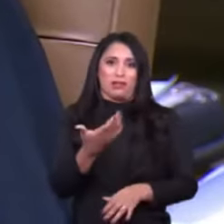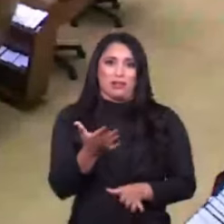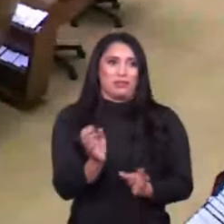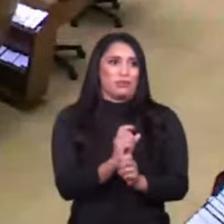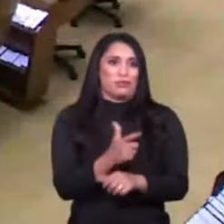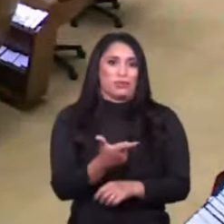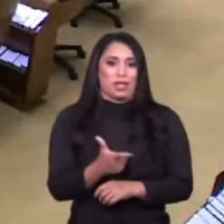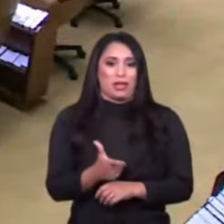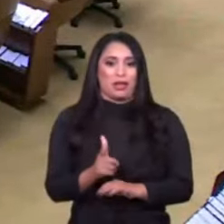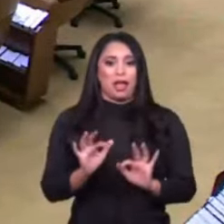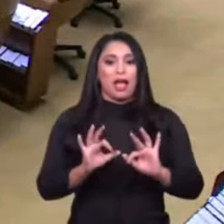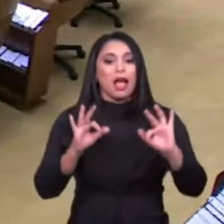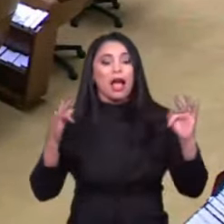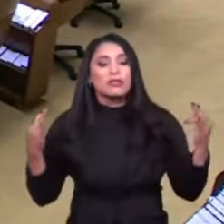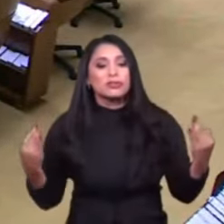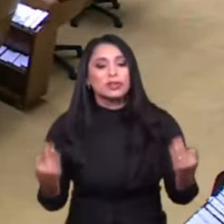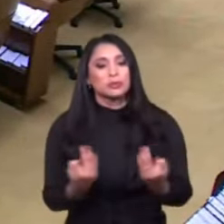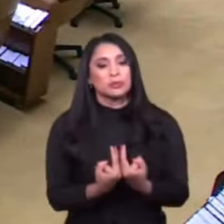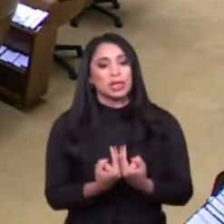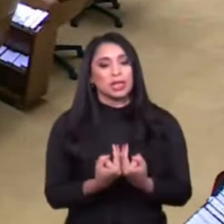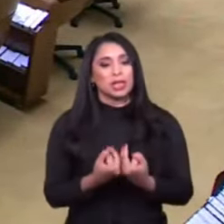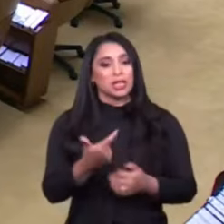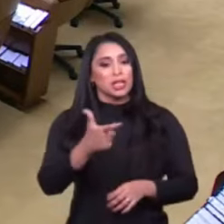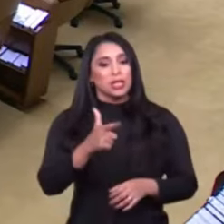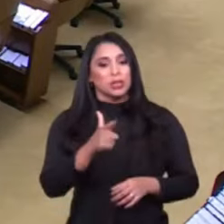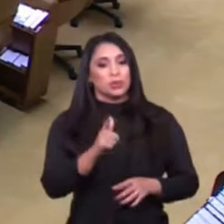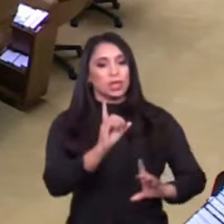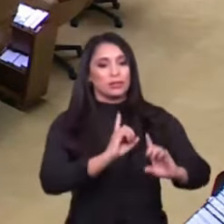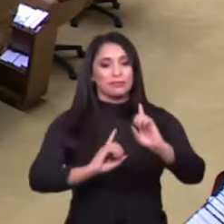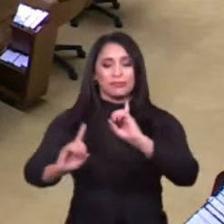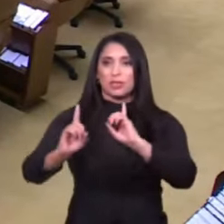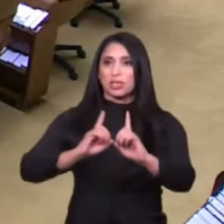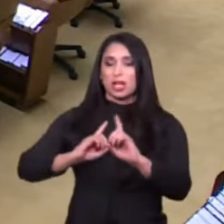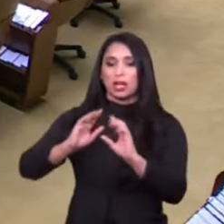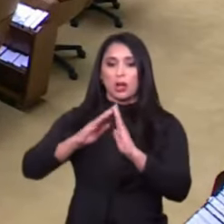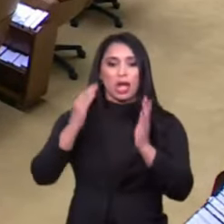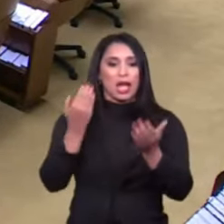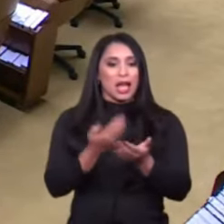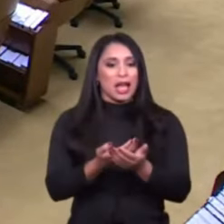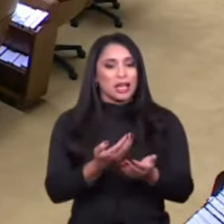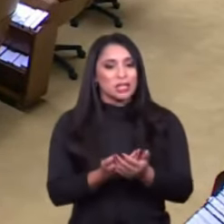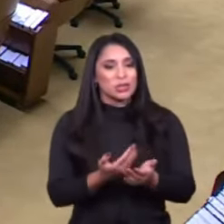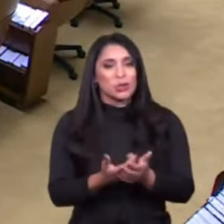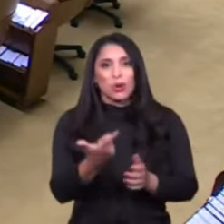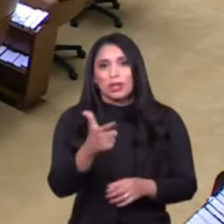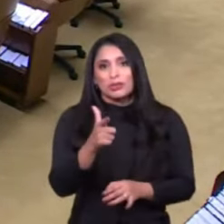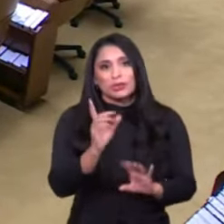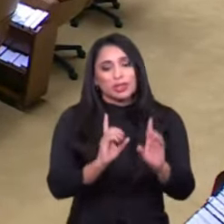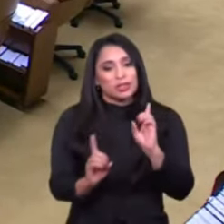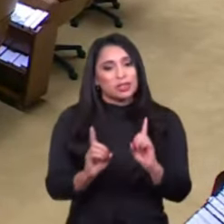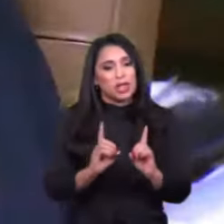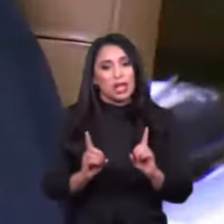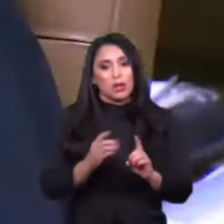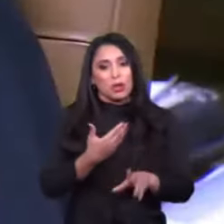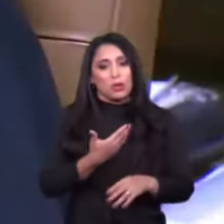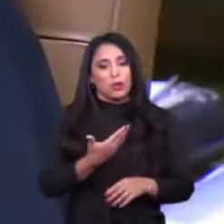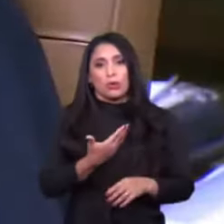A família não tem condição de dialogar, a escola já não tem mais, o Estado não tem como isso ocorrer.